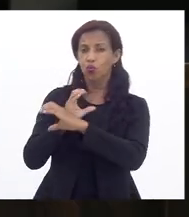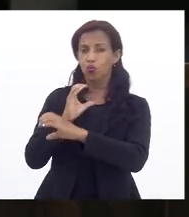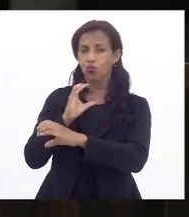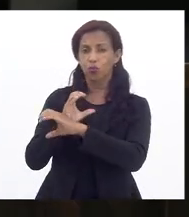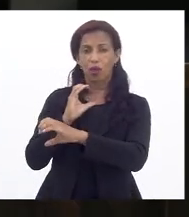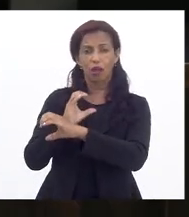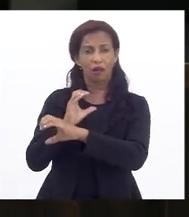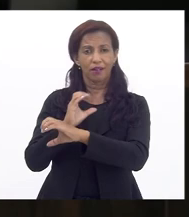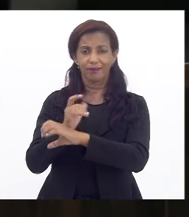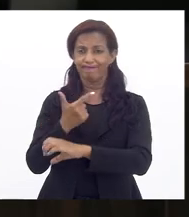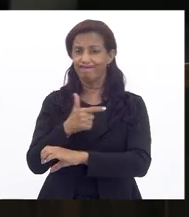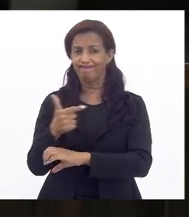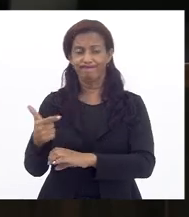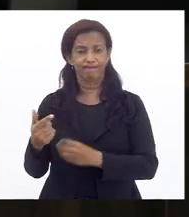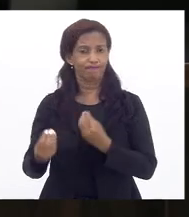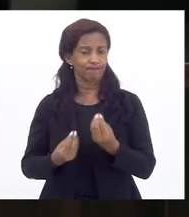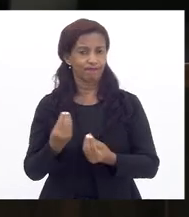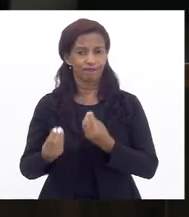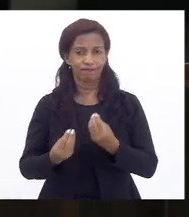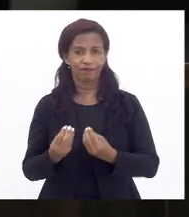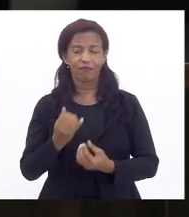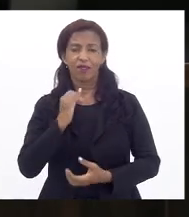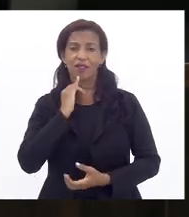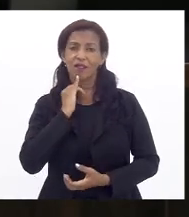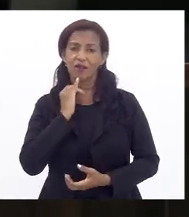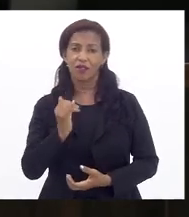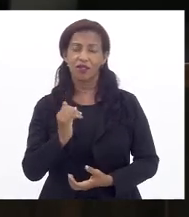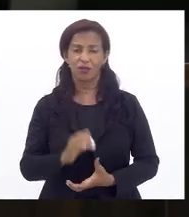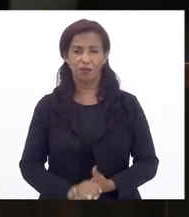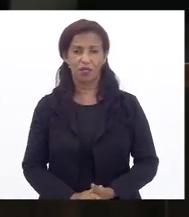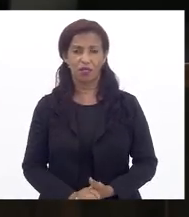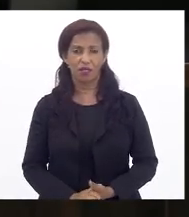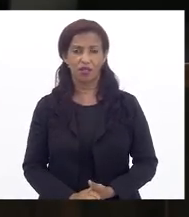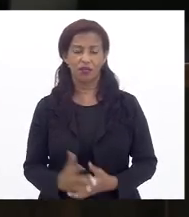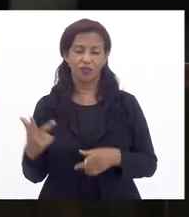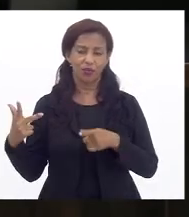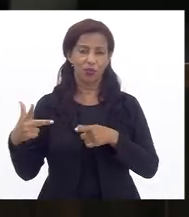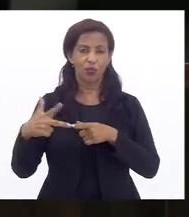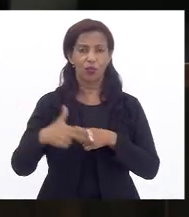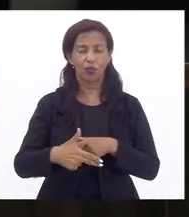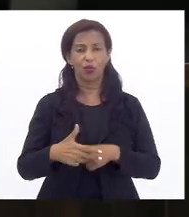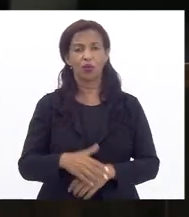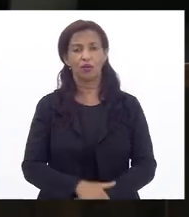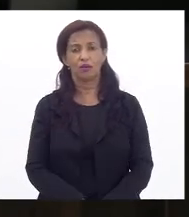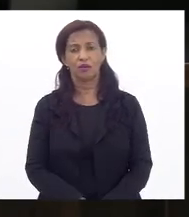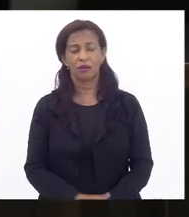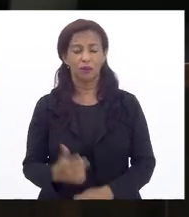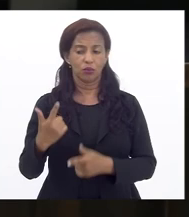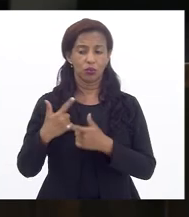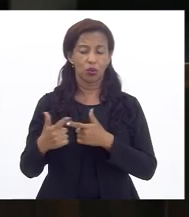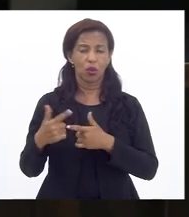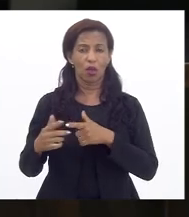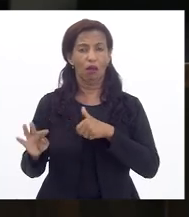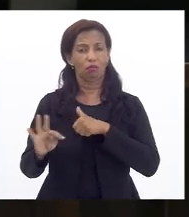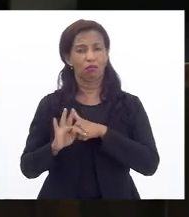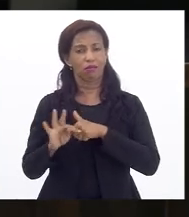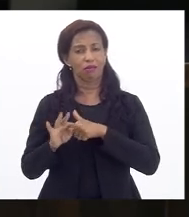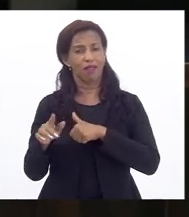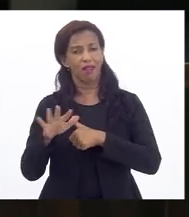estamos sem comunicação. Infelizmente, deputada Célia, vamos ter que interromper a sessão. Nós estamos com problemas técnicos